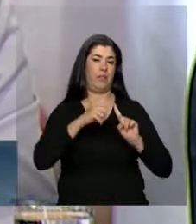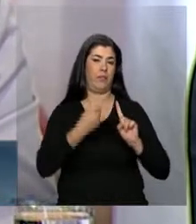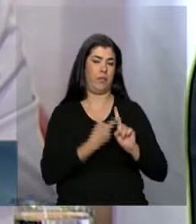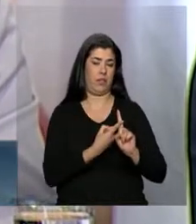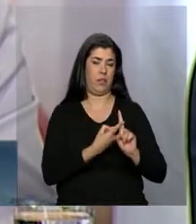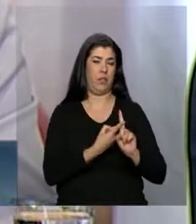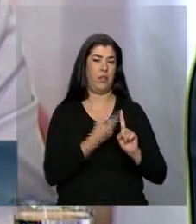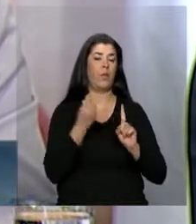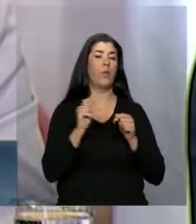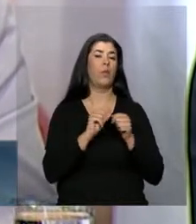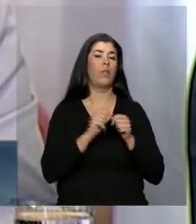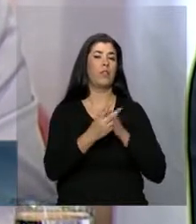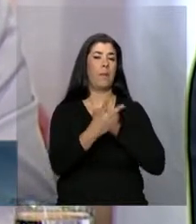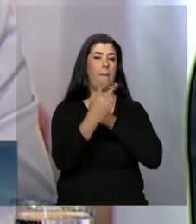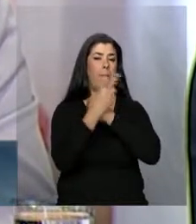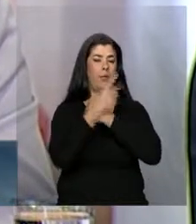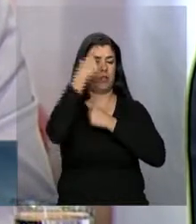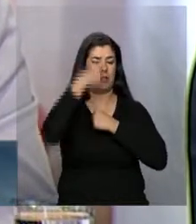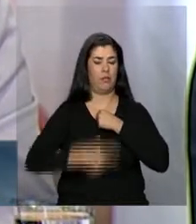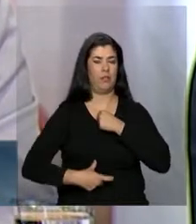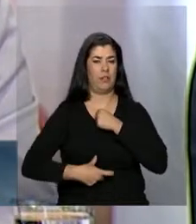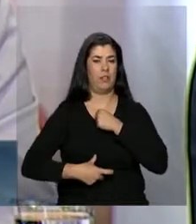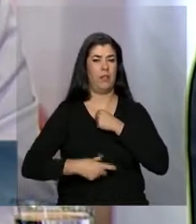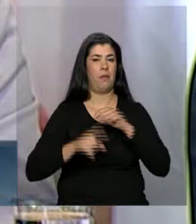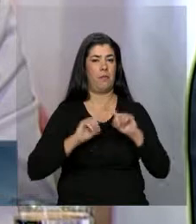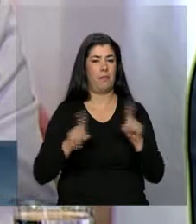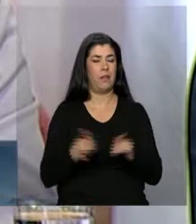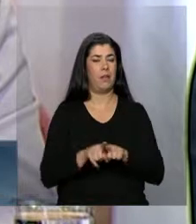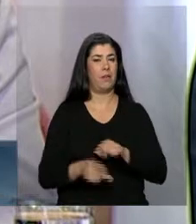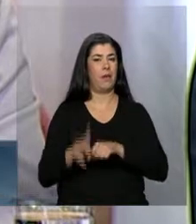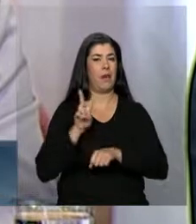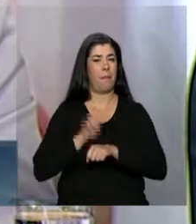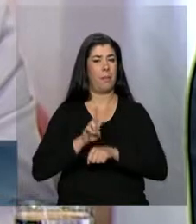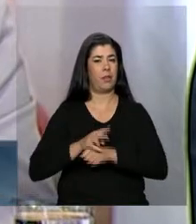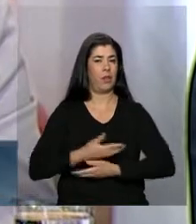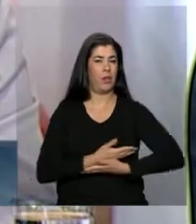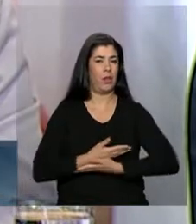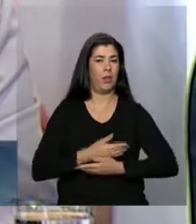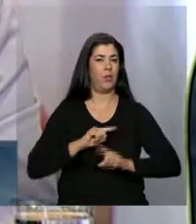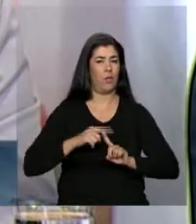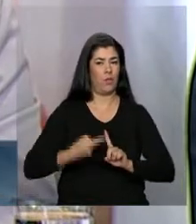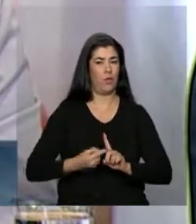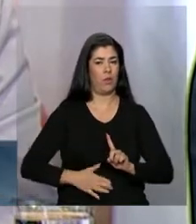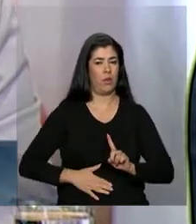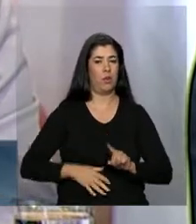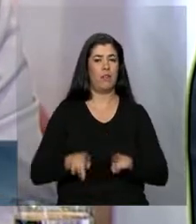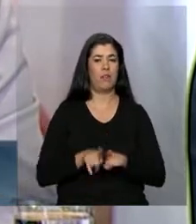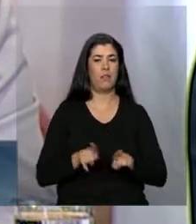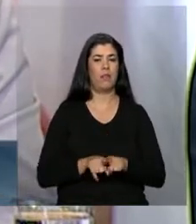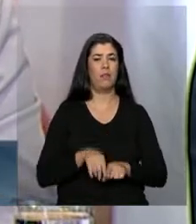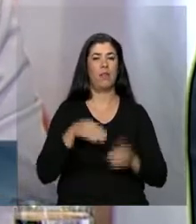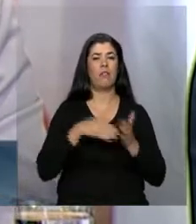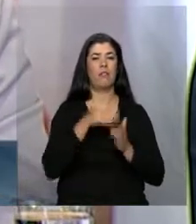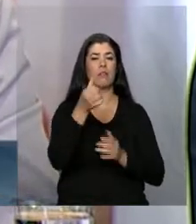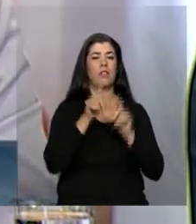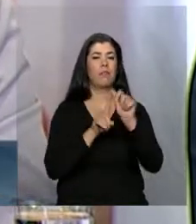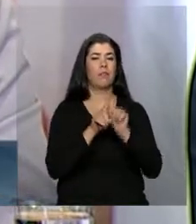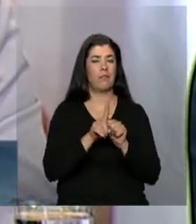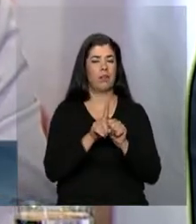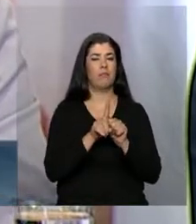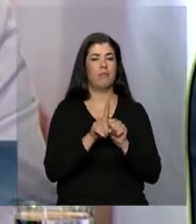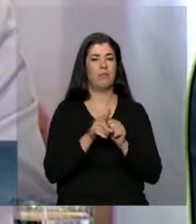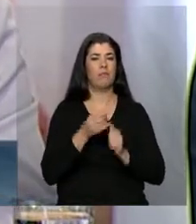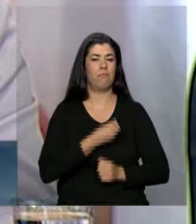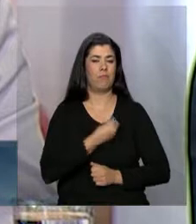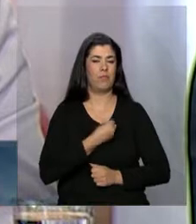ela pode, pela imunidade passiva para o feto, proteger a criança até os 6 meses de idade, quando a criança vai poder